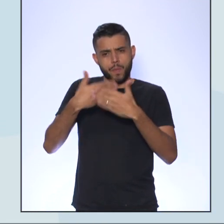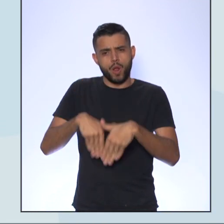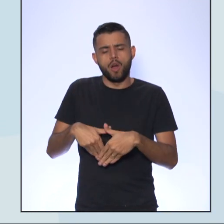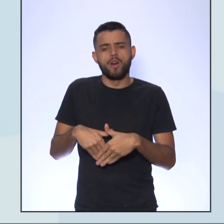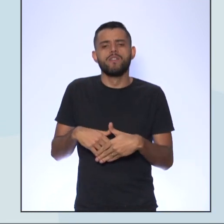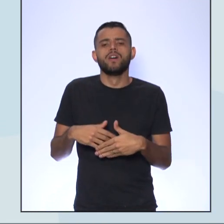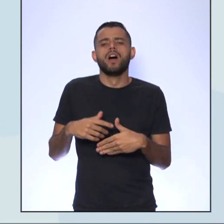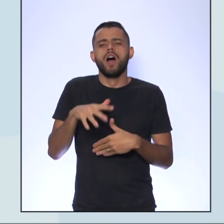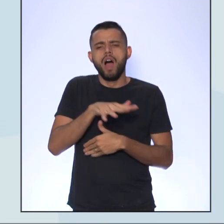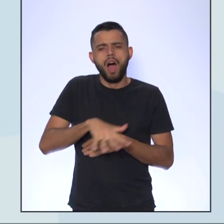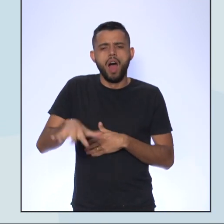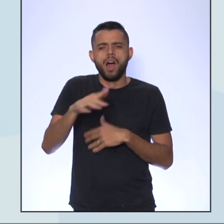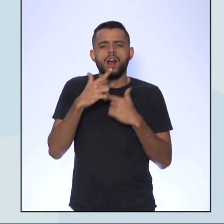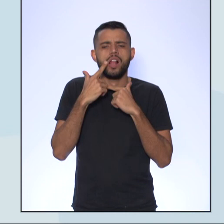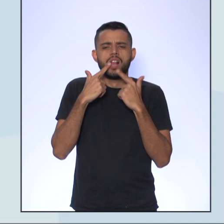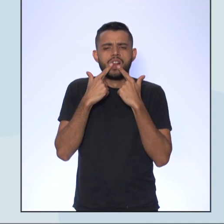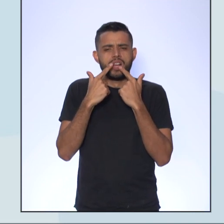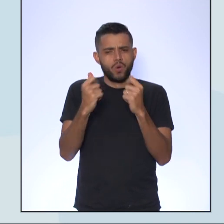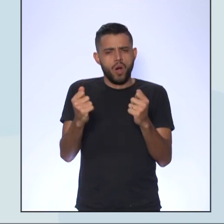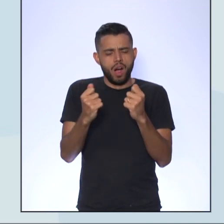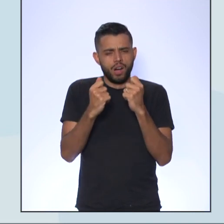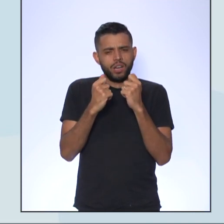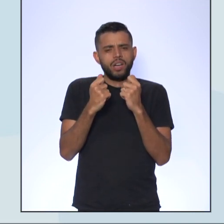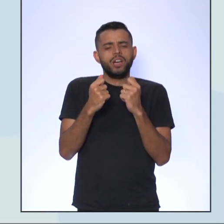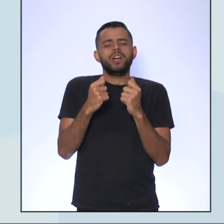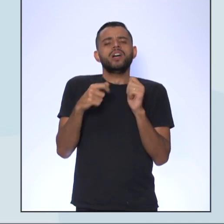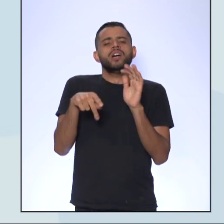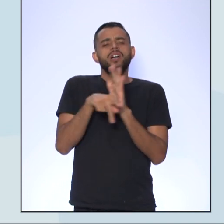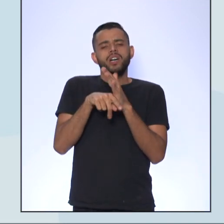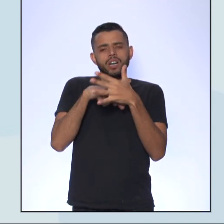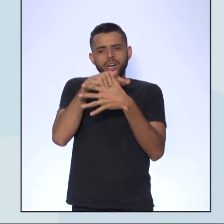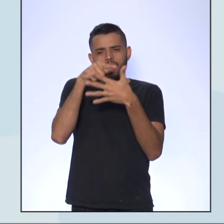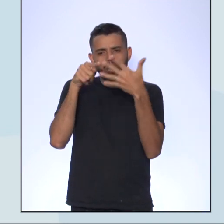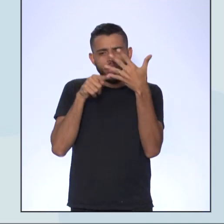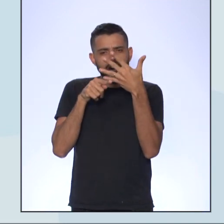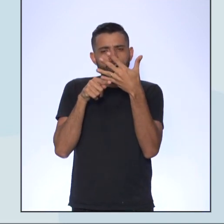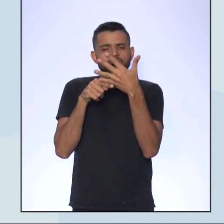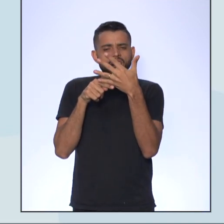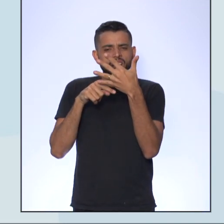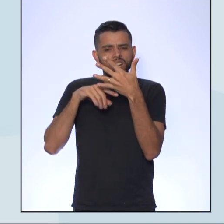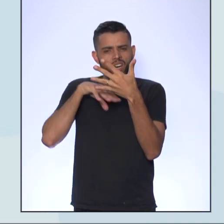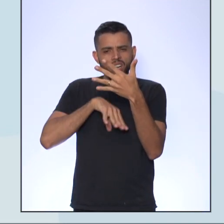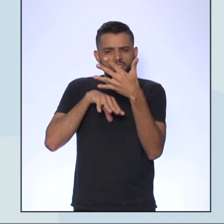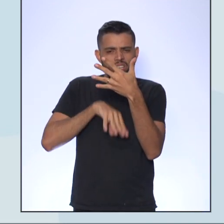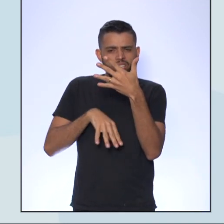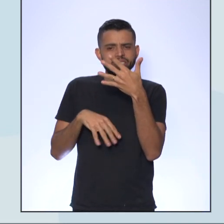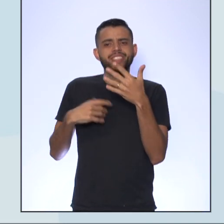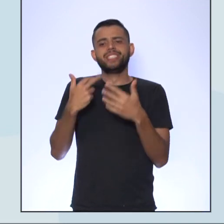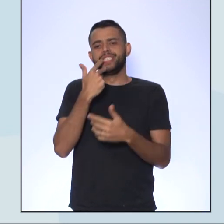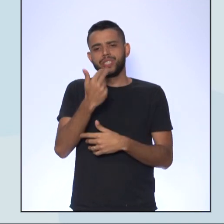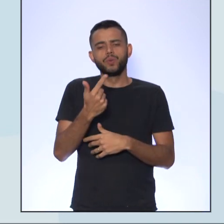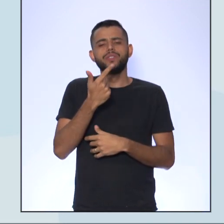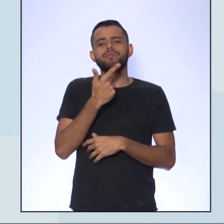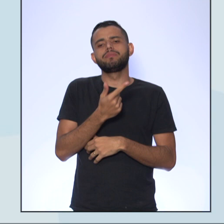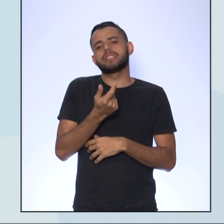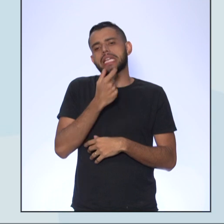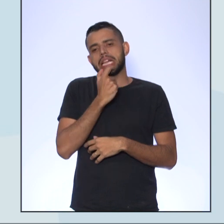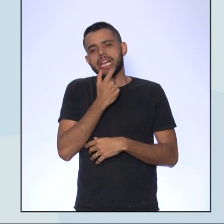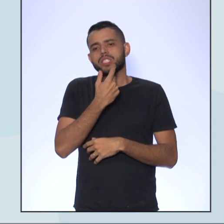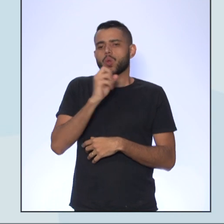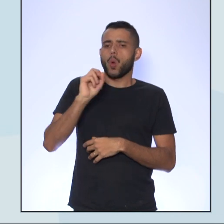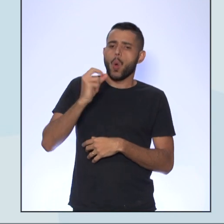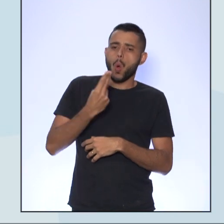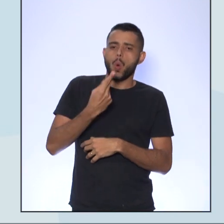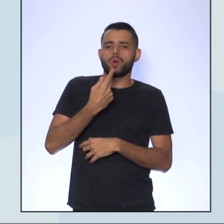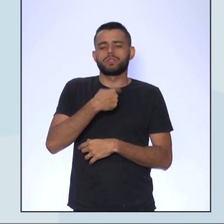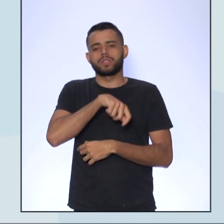de linguagens e códigos, que envolve as disciplinas de língua portuguesa, a língua estrangeira escolhida pelo estudante, que pode